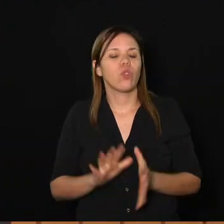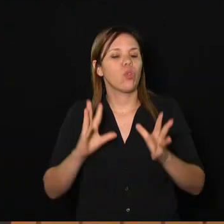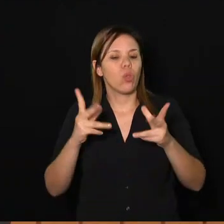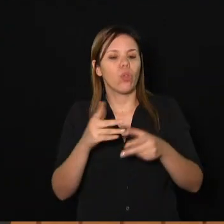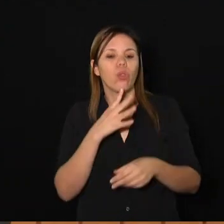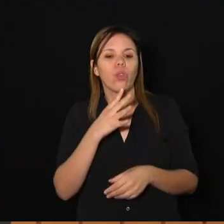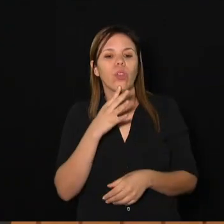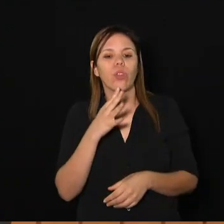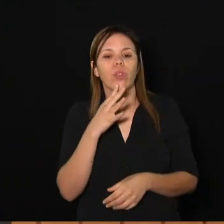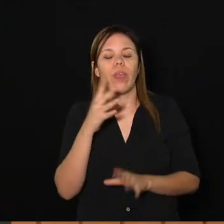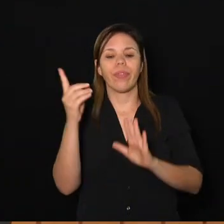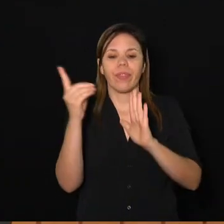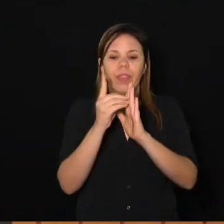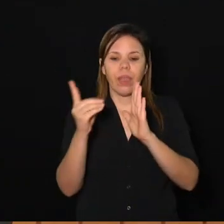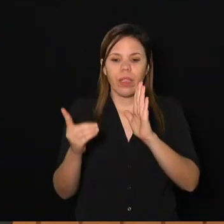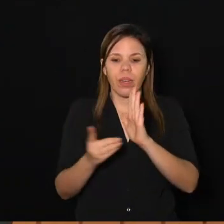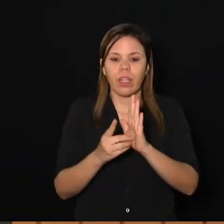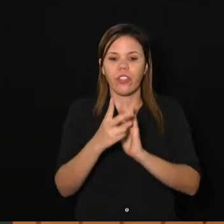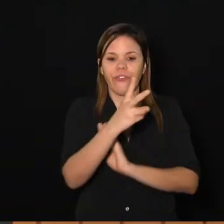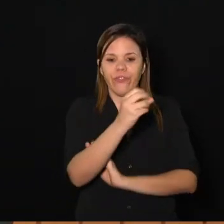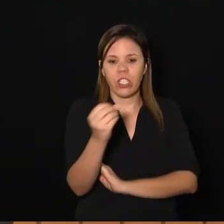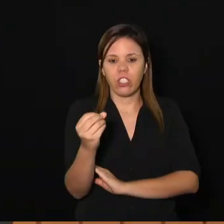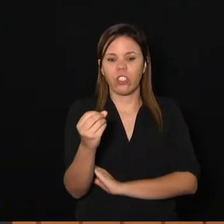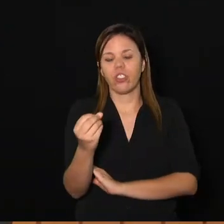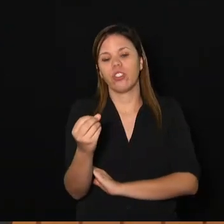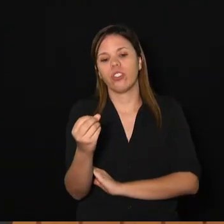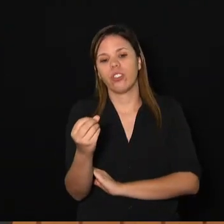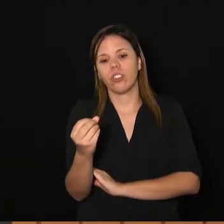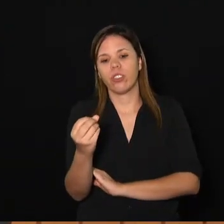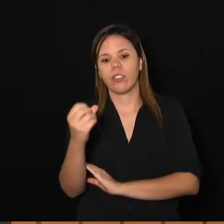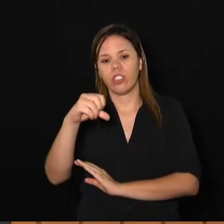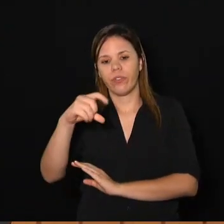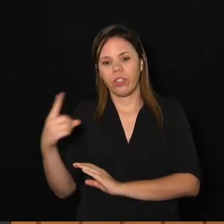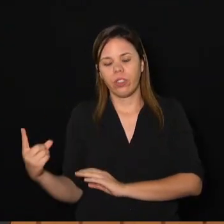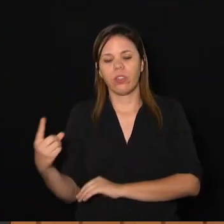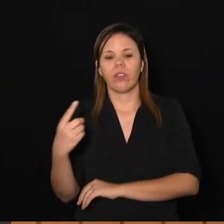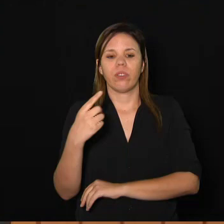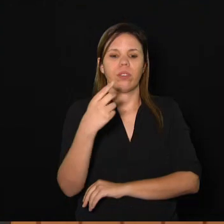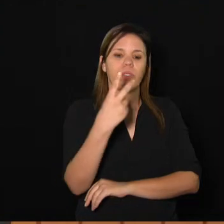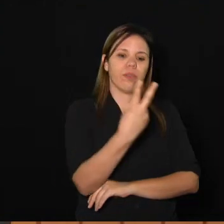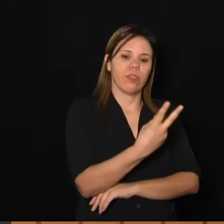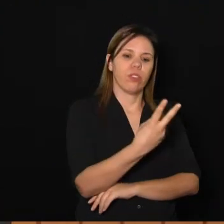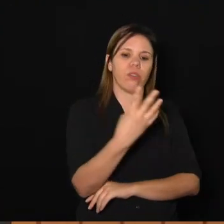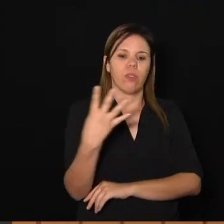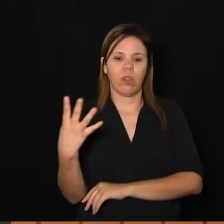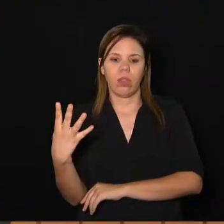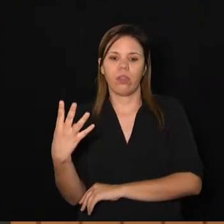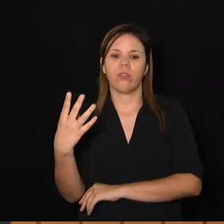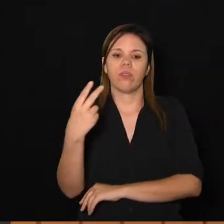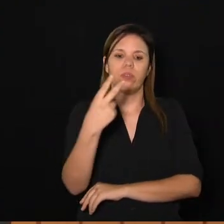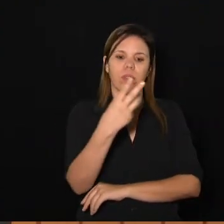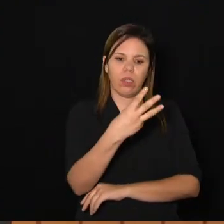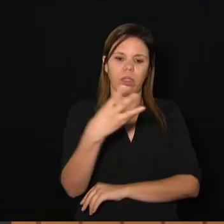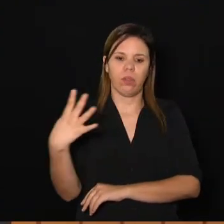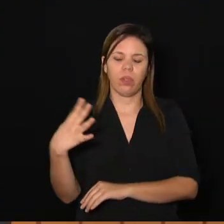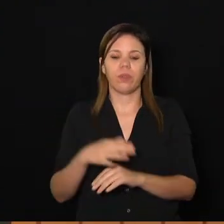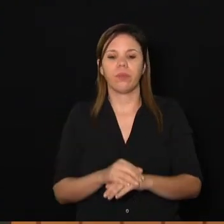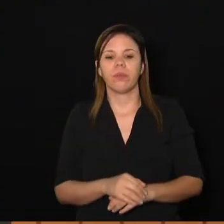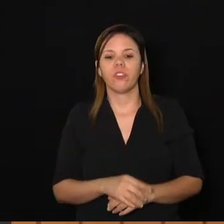todos os decretos 2931 de 32 e 24492 de 34 eles já